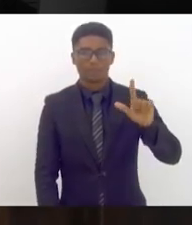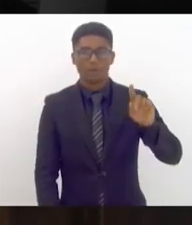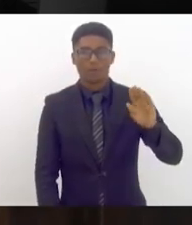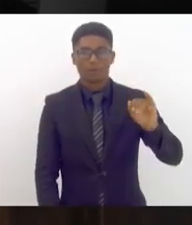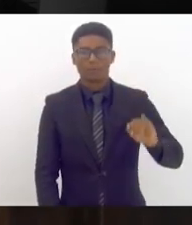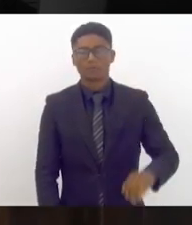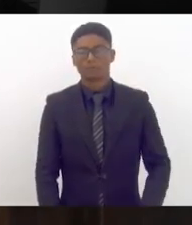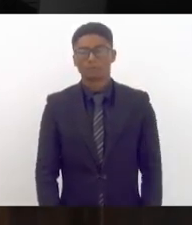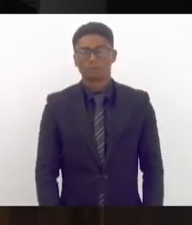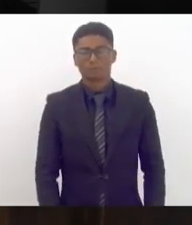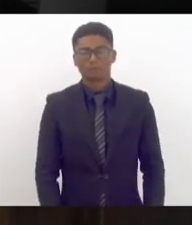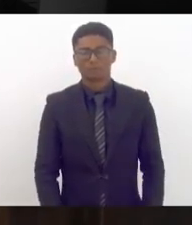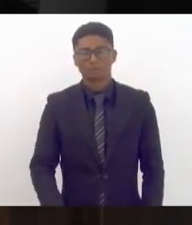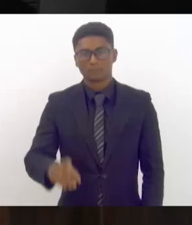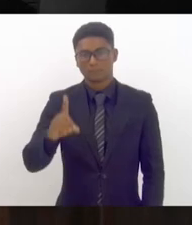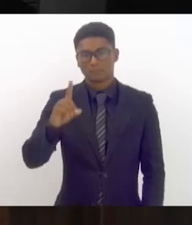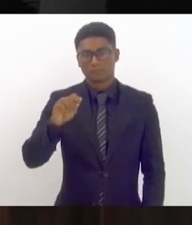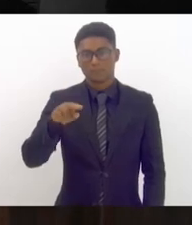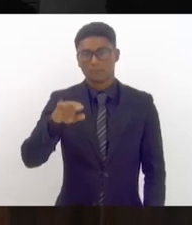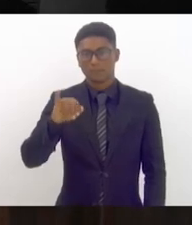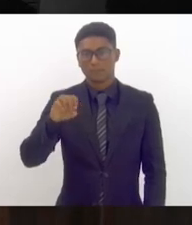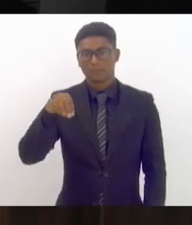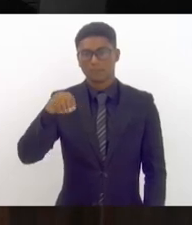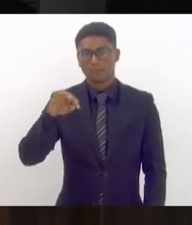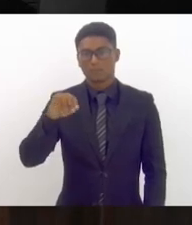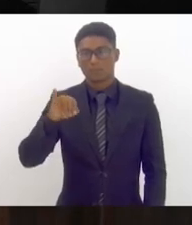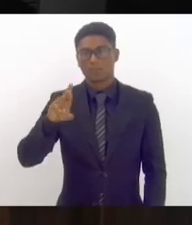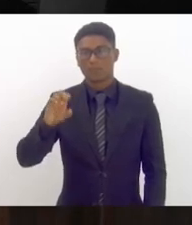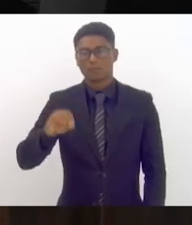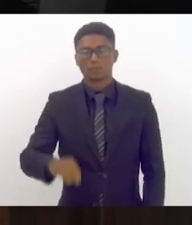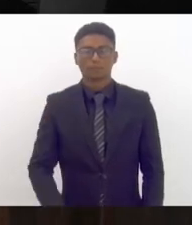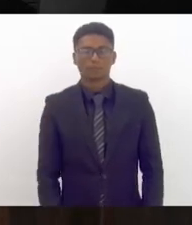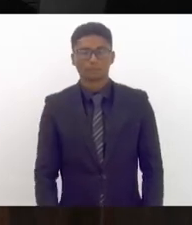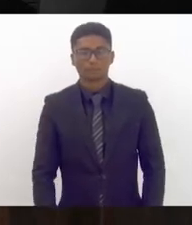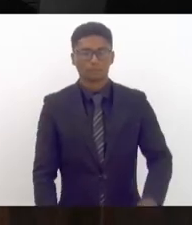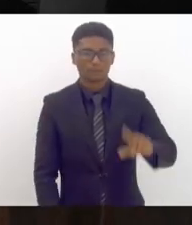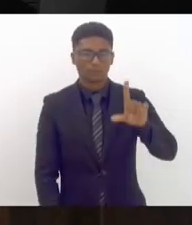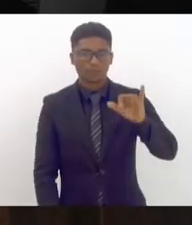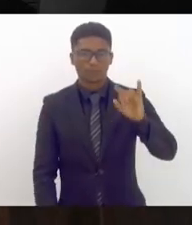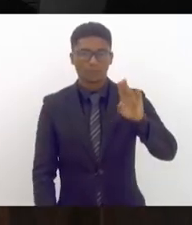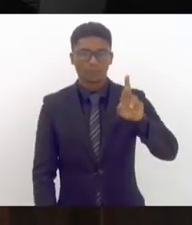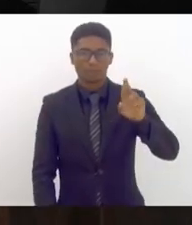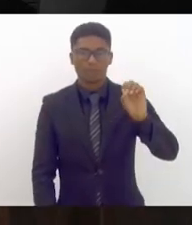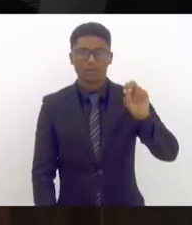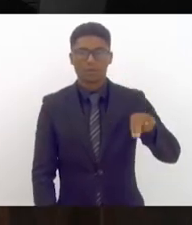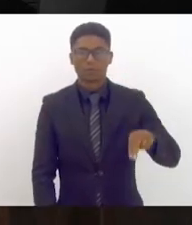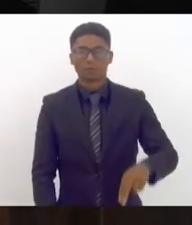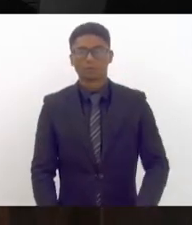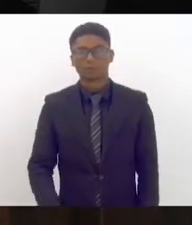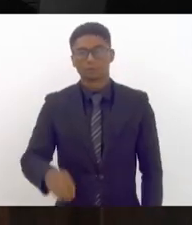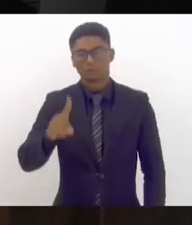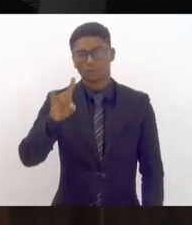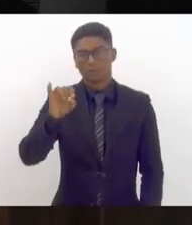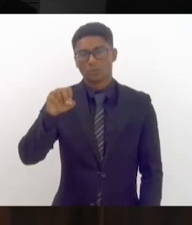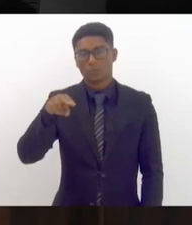deputada Dani Monteiro, deputado Daniel Librelon, deputado Dionísio